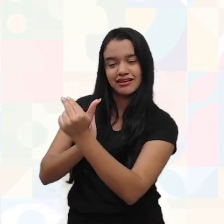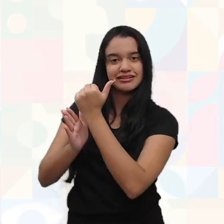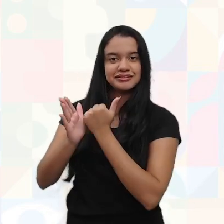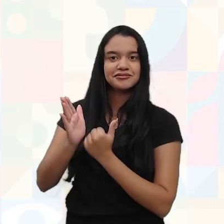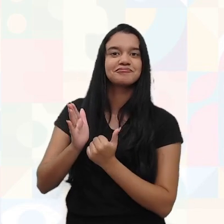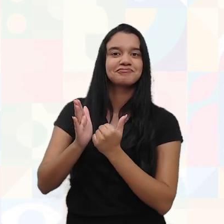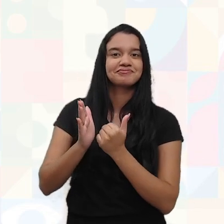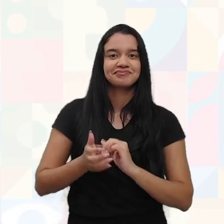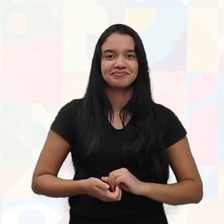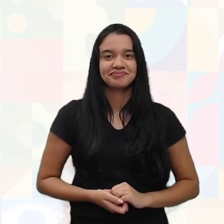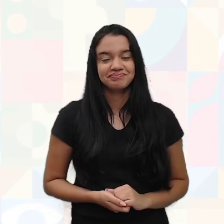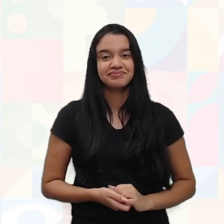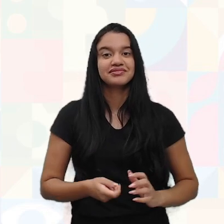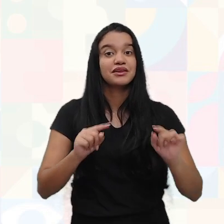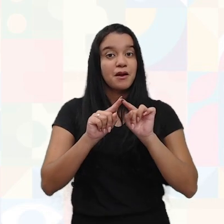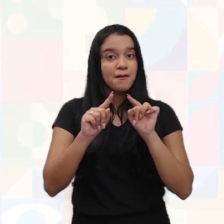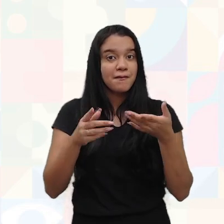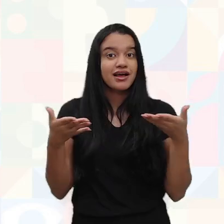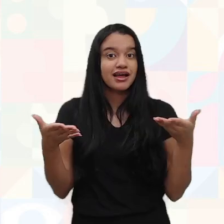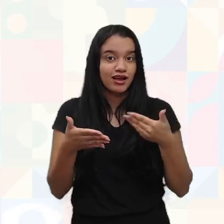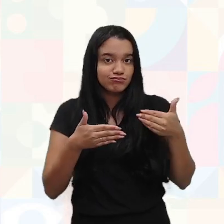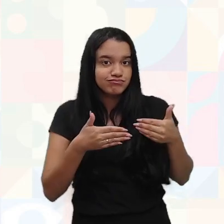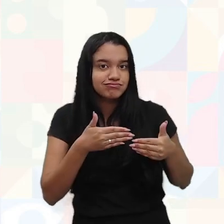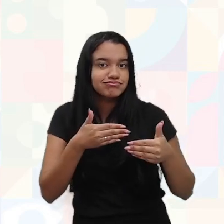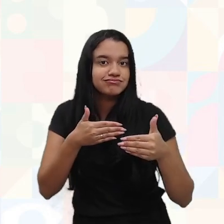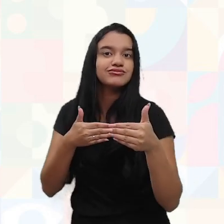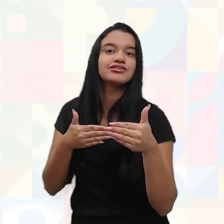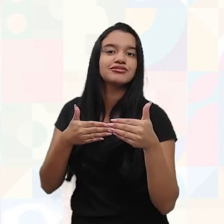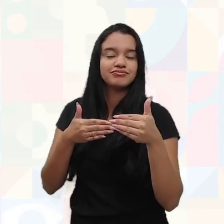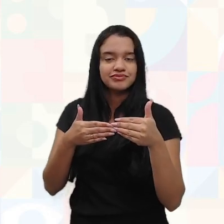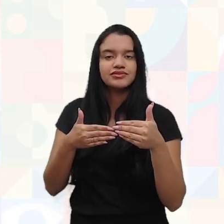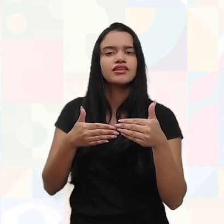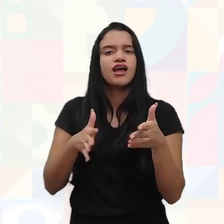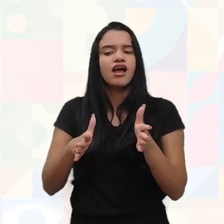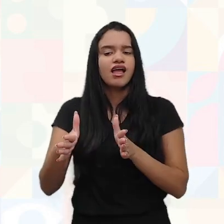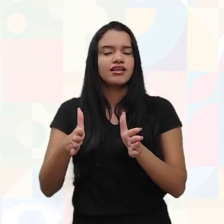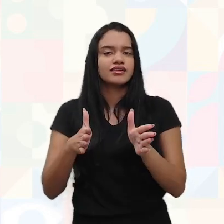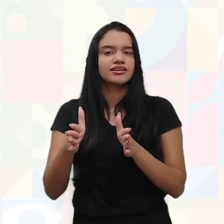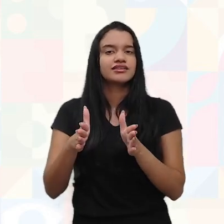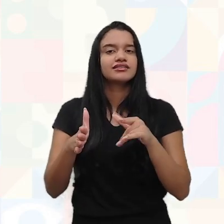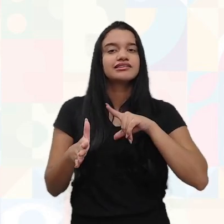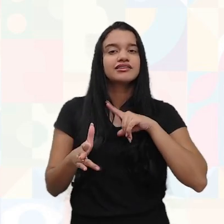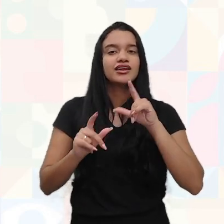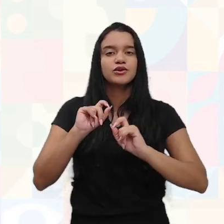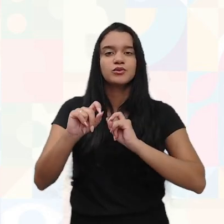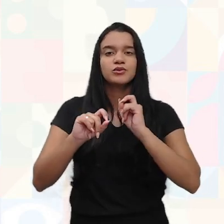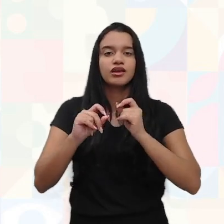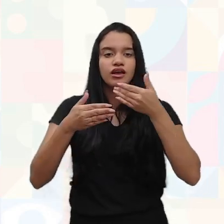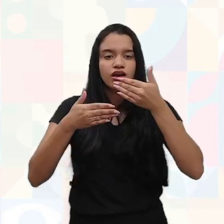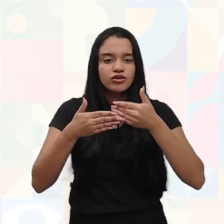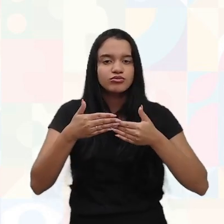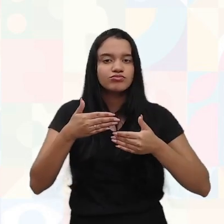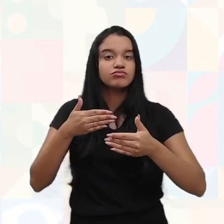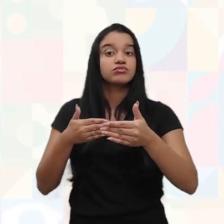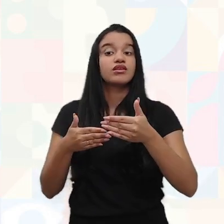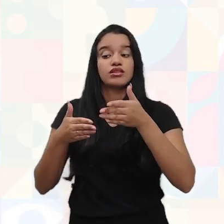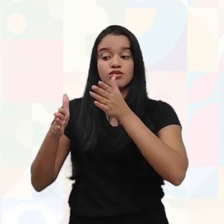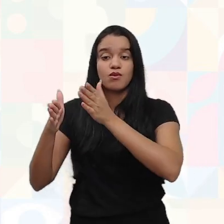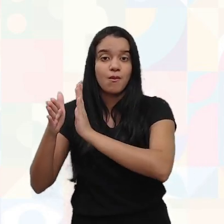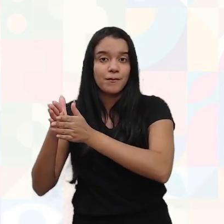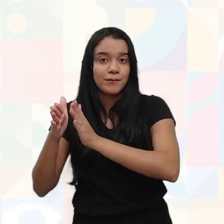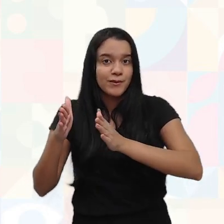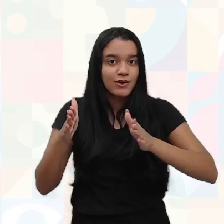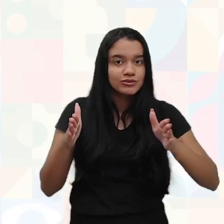né? Mais adiante, durante a Idade Média, a gente vai ter uma regressão no processo